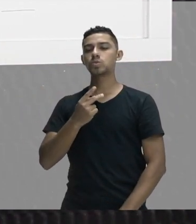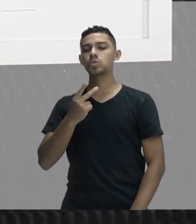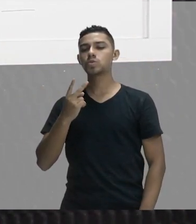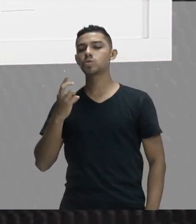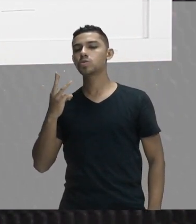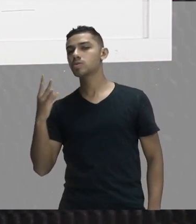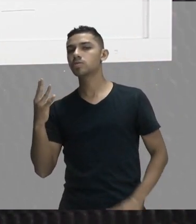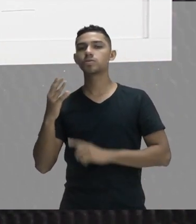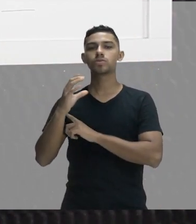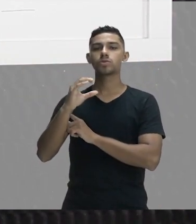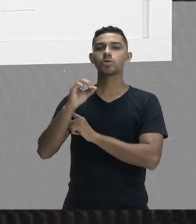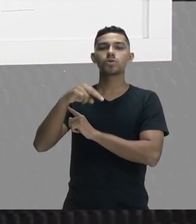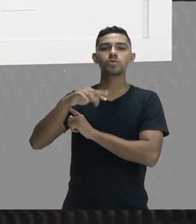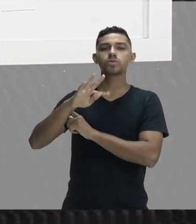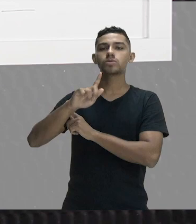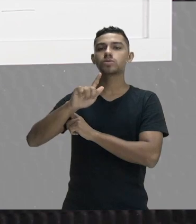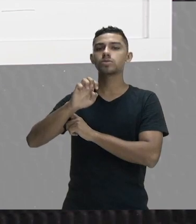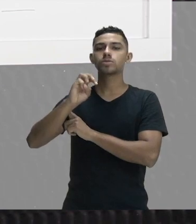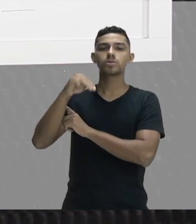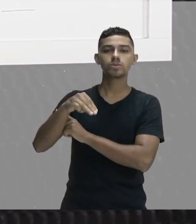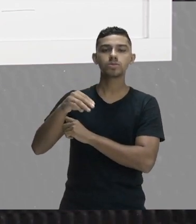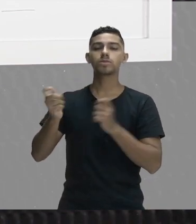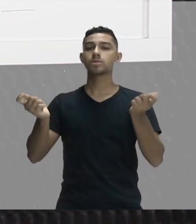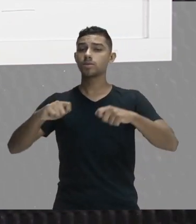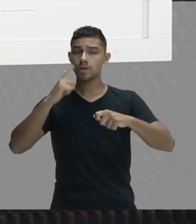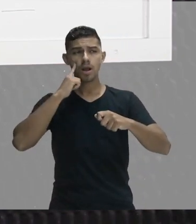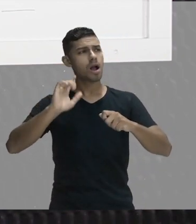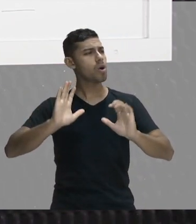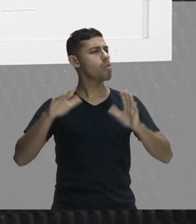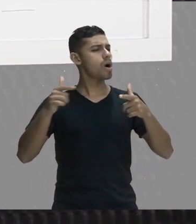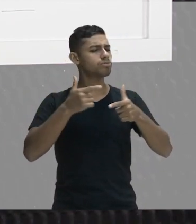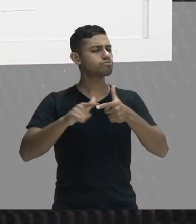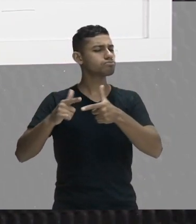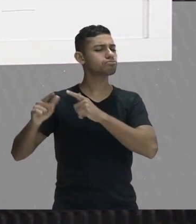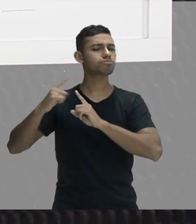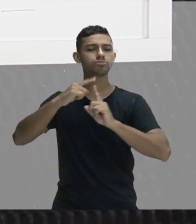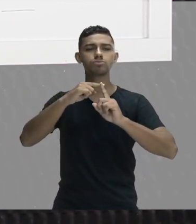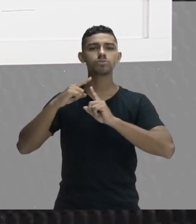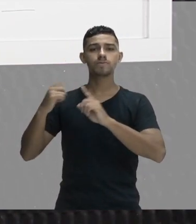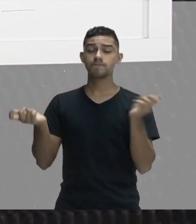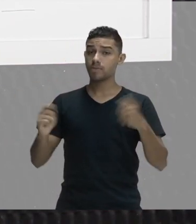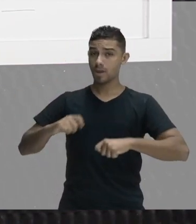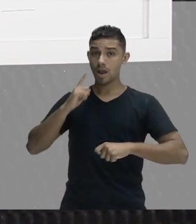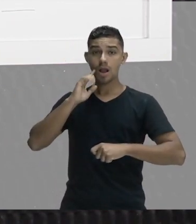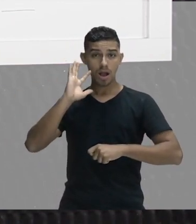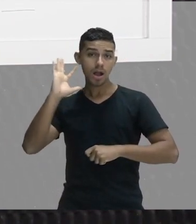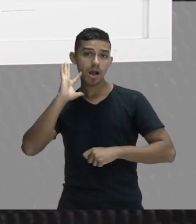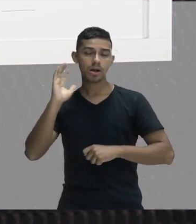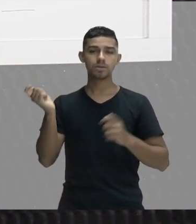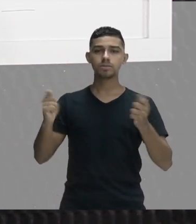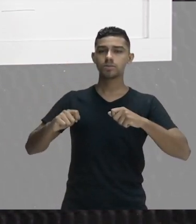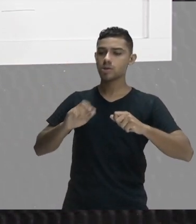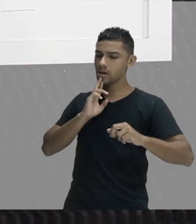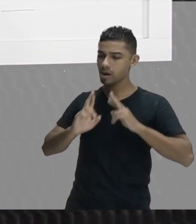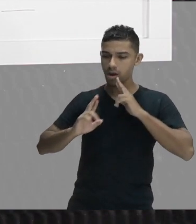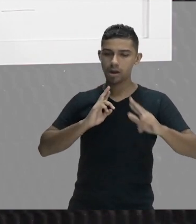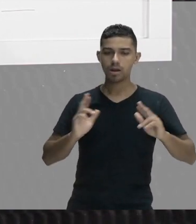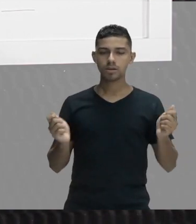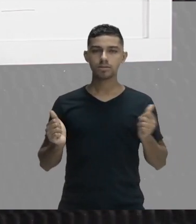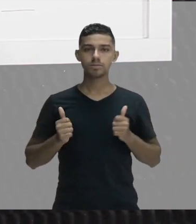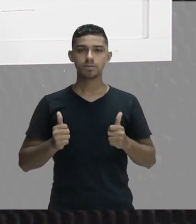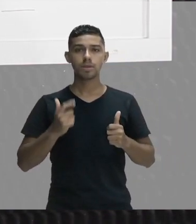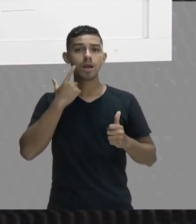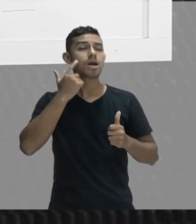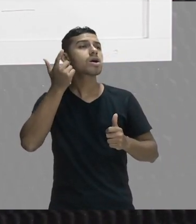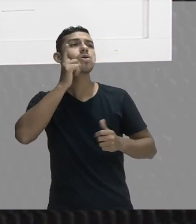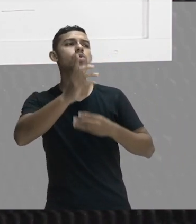um pouco sobre esse princípio, né? Quais são os tipos de problema que o princípio fundamental da contagem ele resolve, certo?